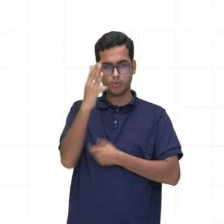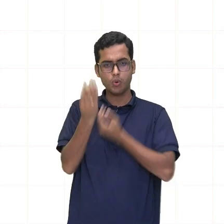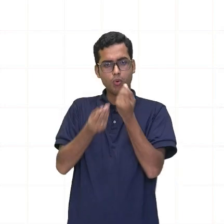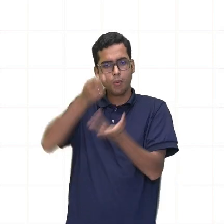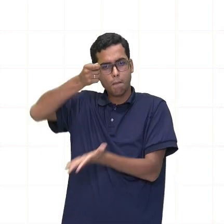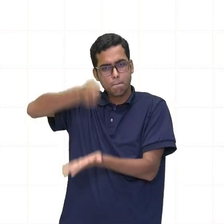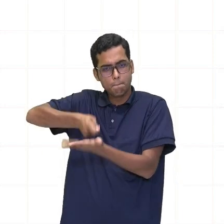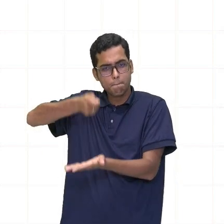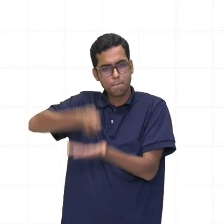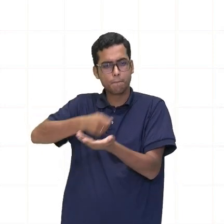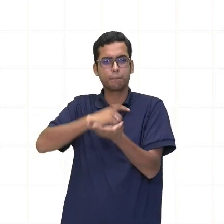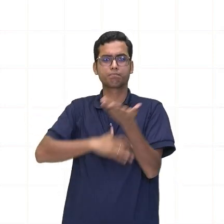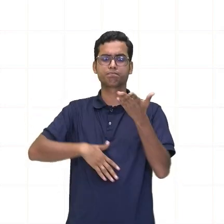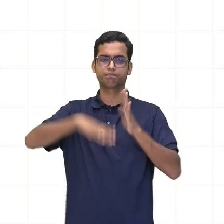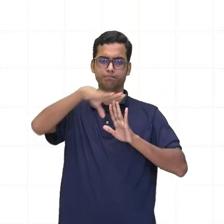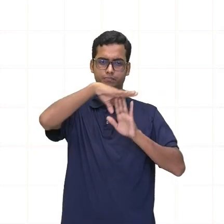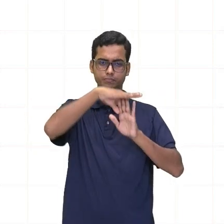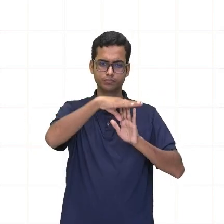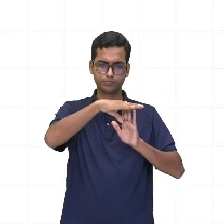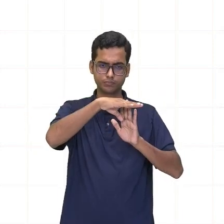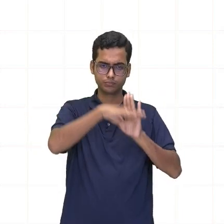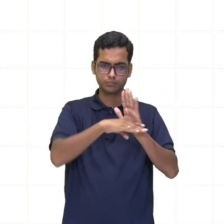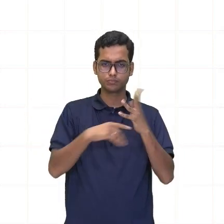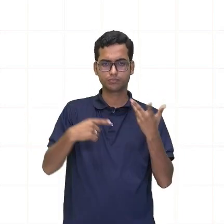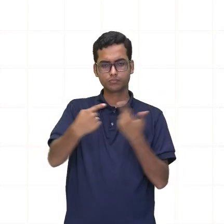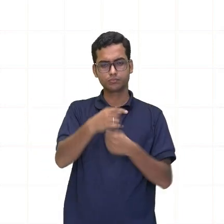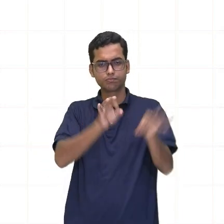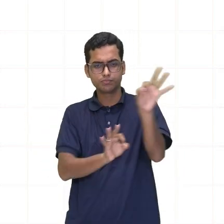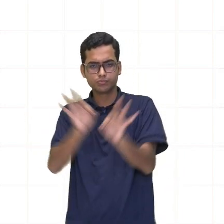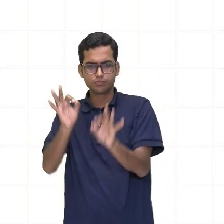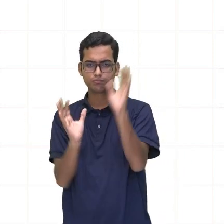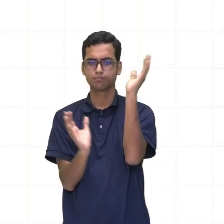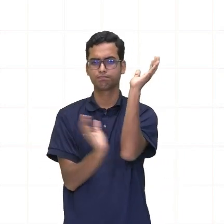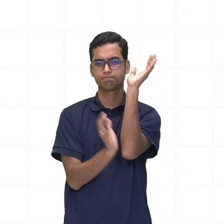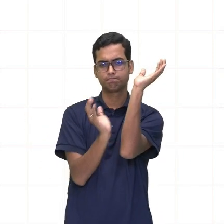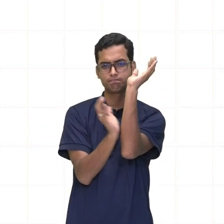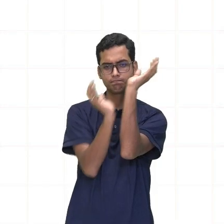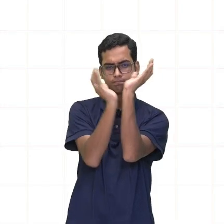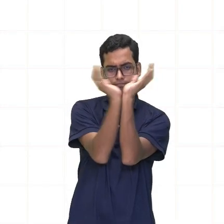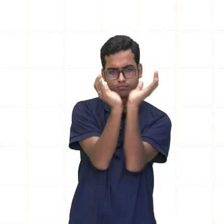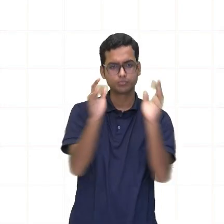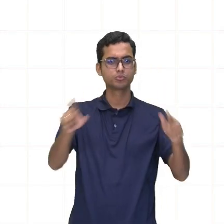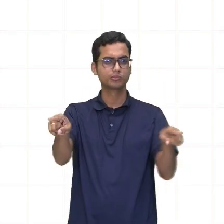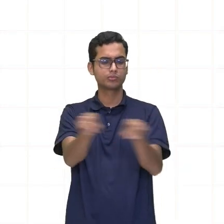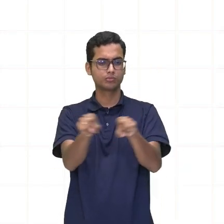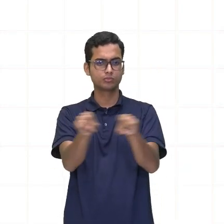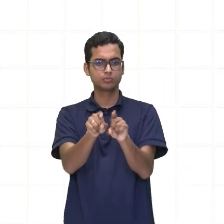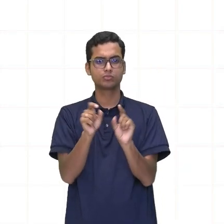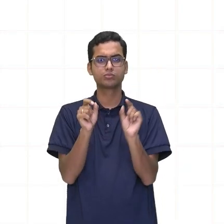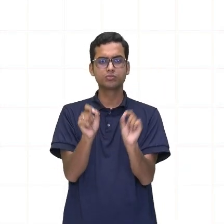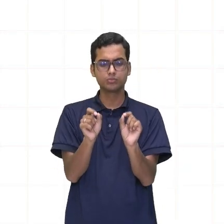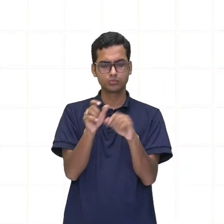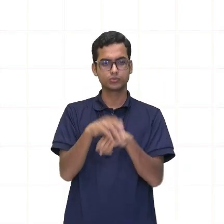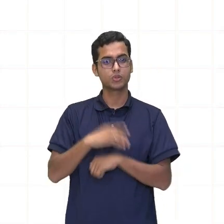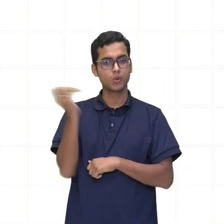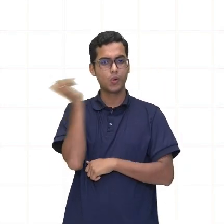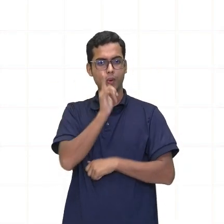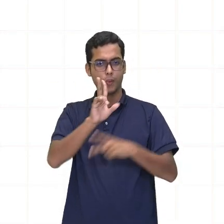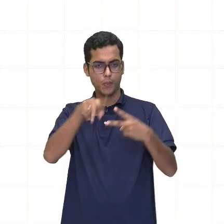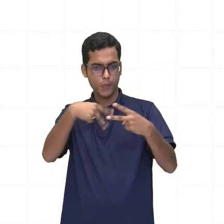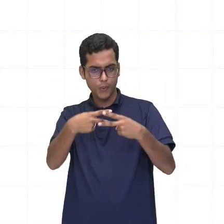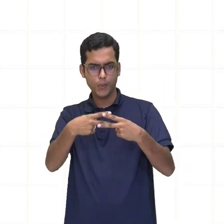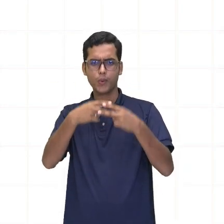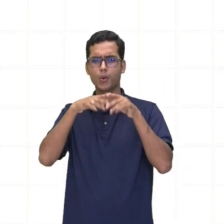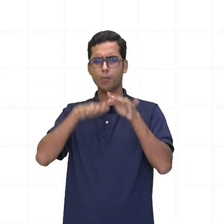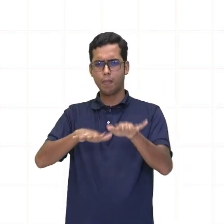assim, obrigados a estabelecer complexas organizações burocráticas para administrar